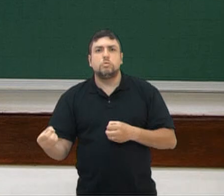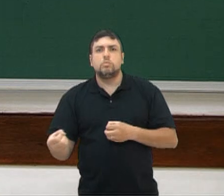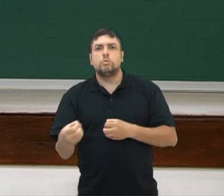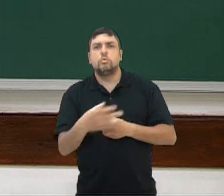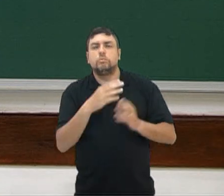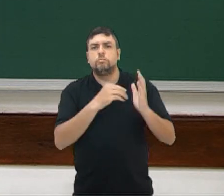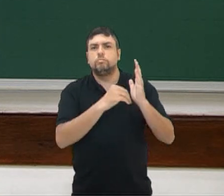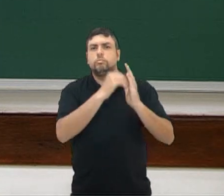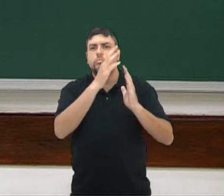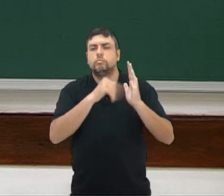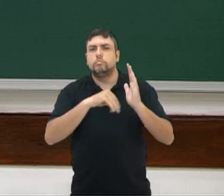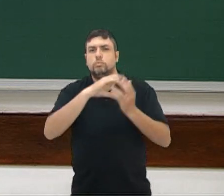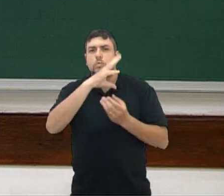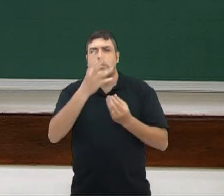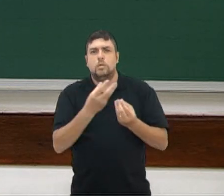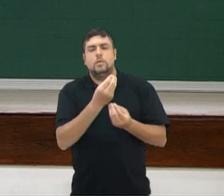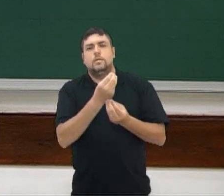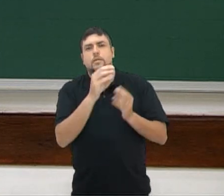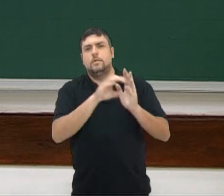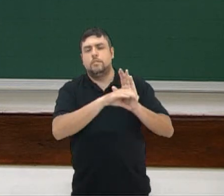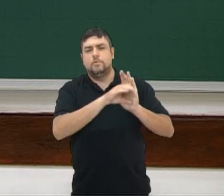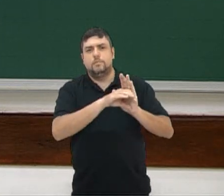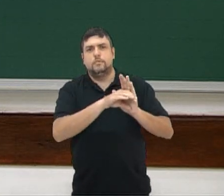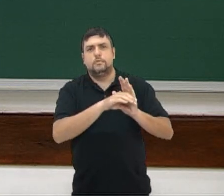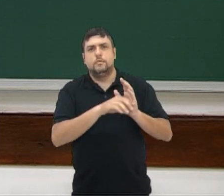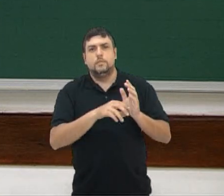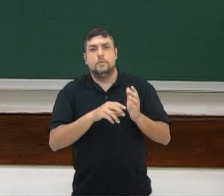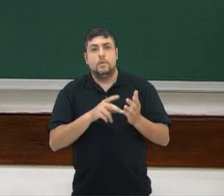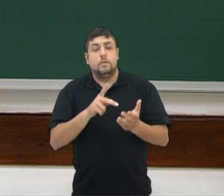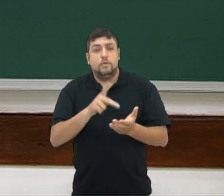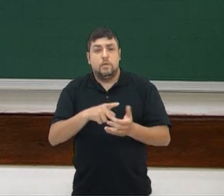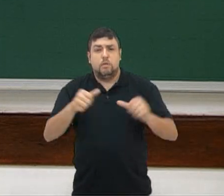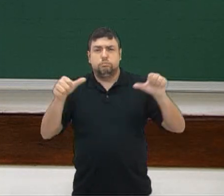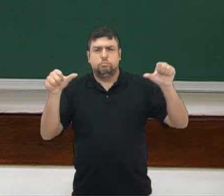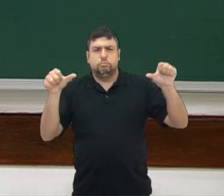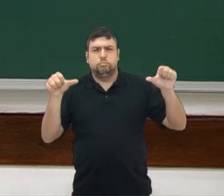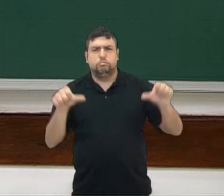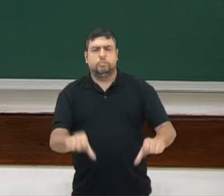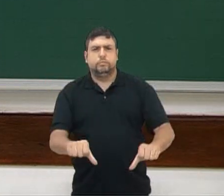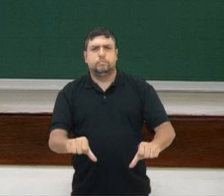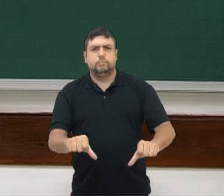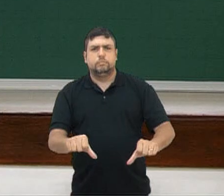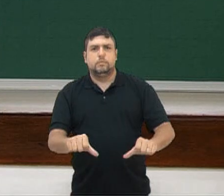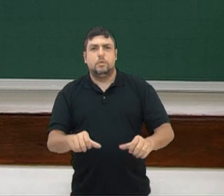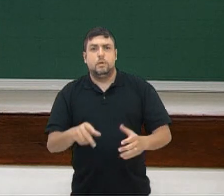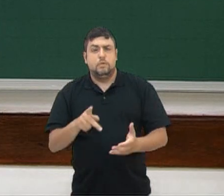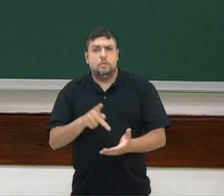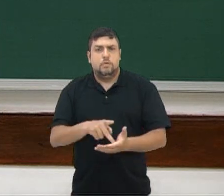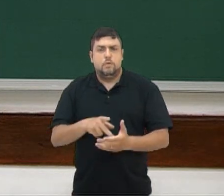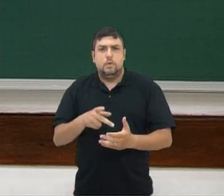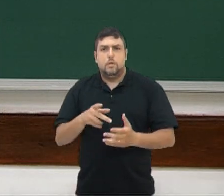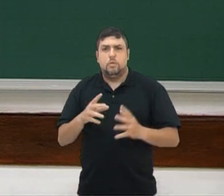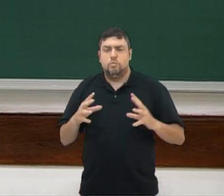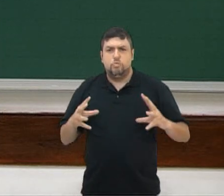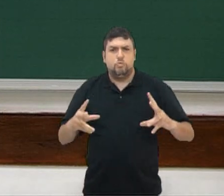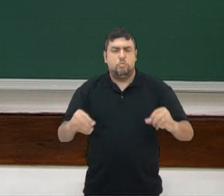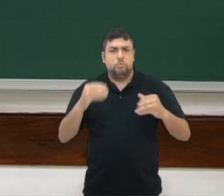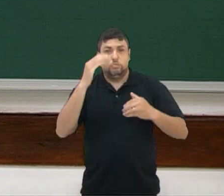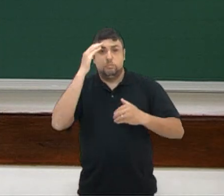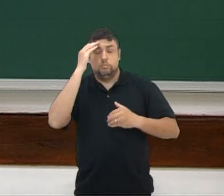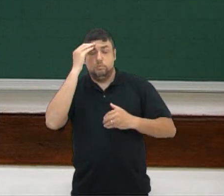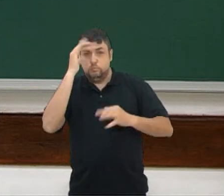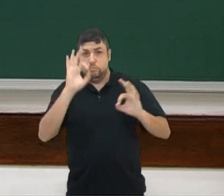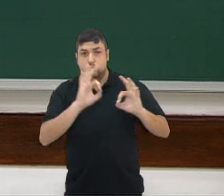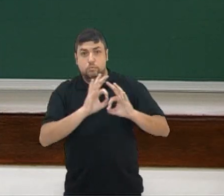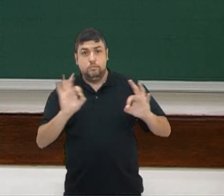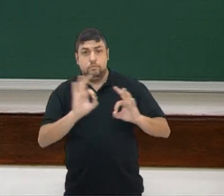artísticas e conceituais. E já vou dizendo que foi um fracasso total de público e crítica, né? Porque ninguém entendeu muito a proposta, a coisa